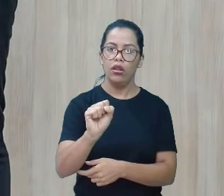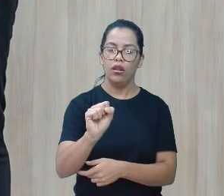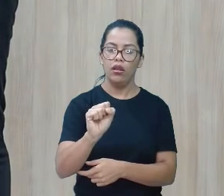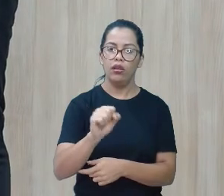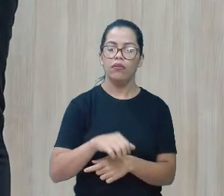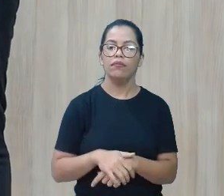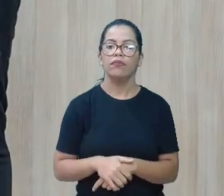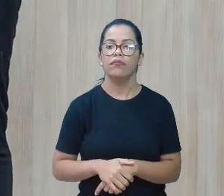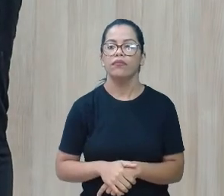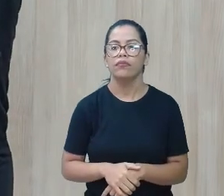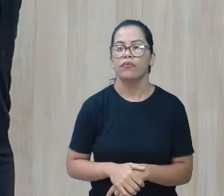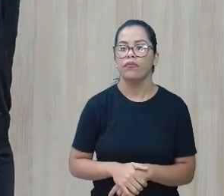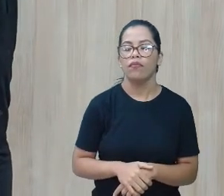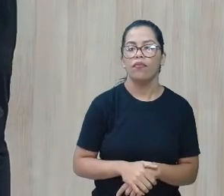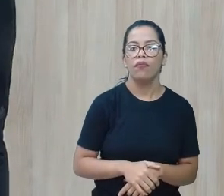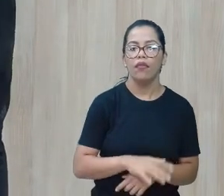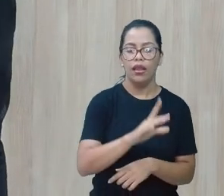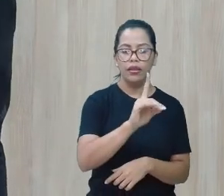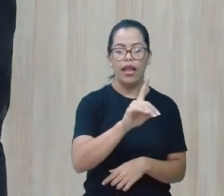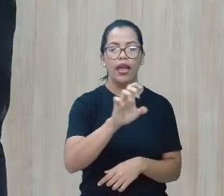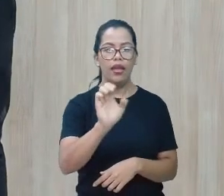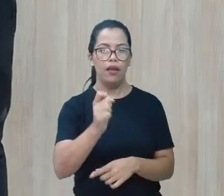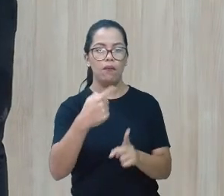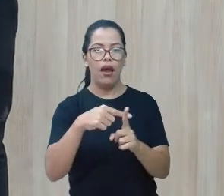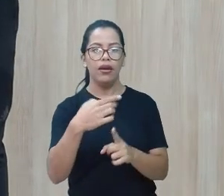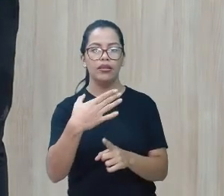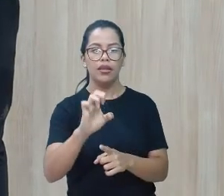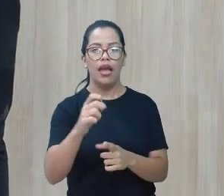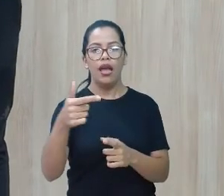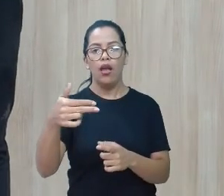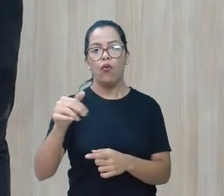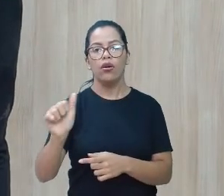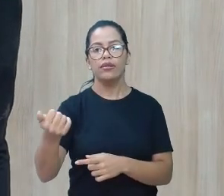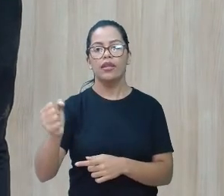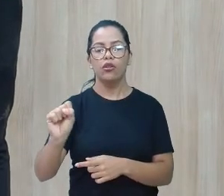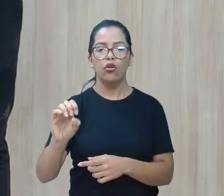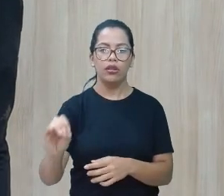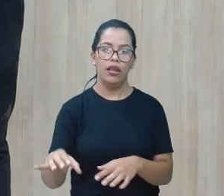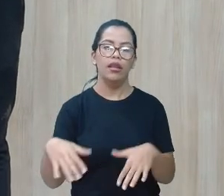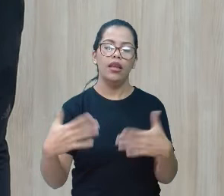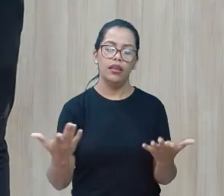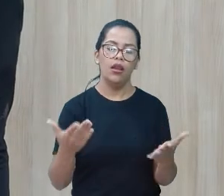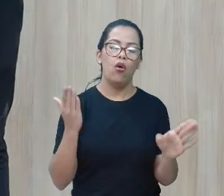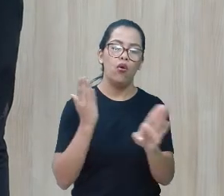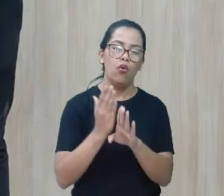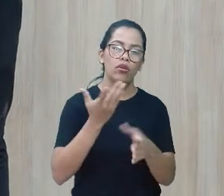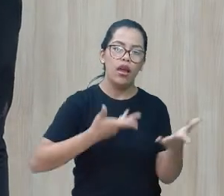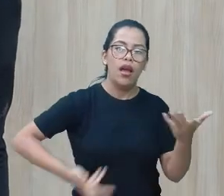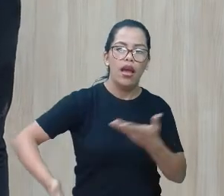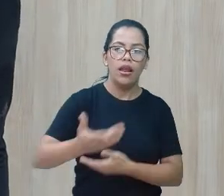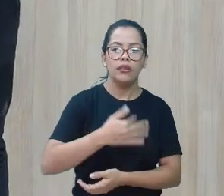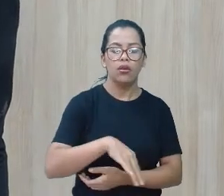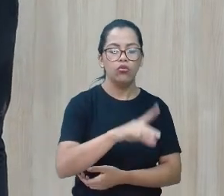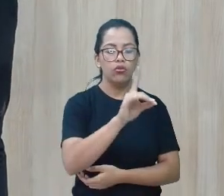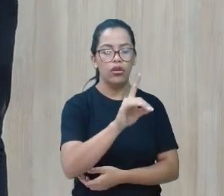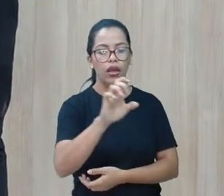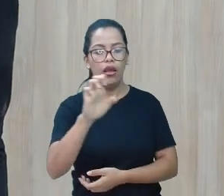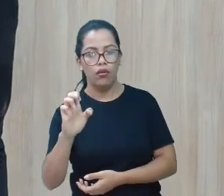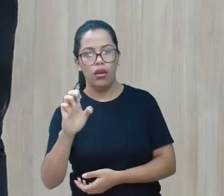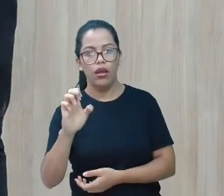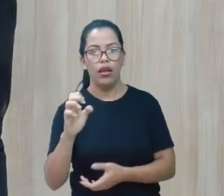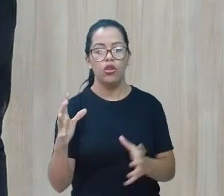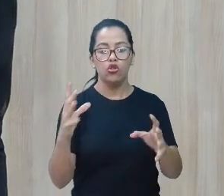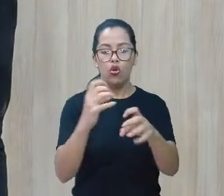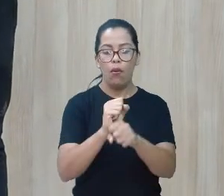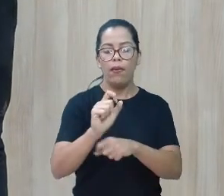certo? Logo, eu encontro a relação aí entre o ângulo D e o ângulo E, certo? A soma entre eles é igual a 180.